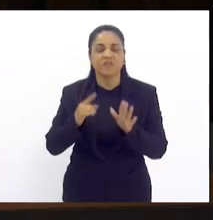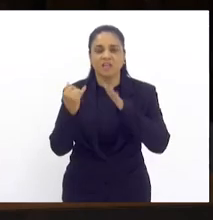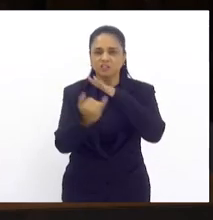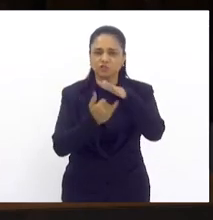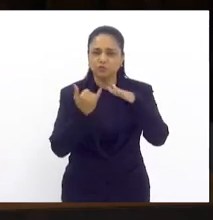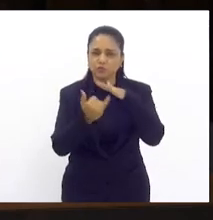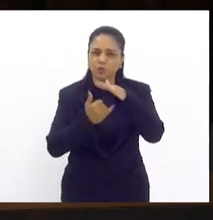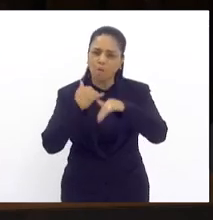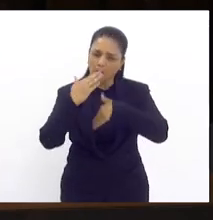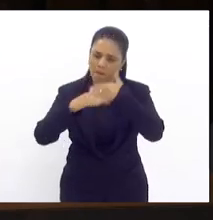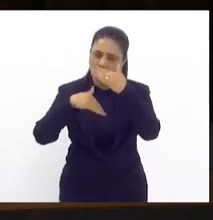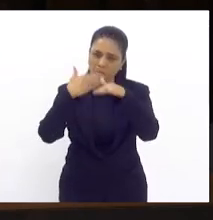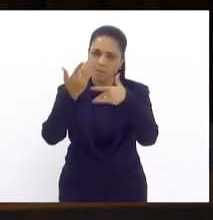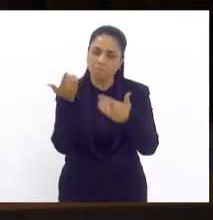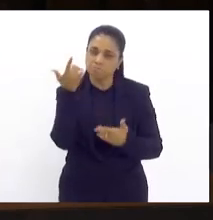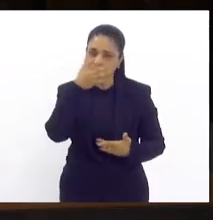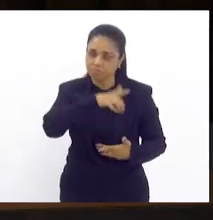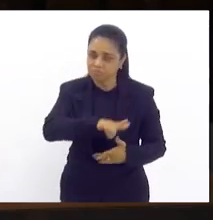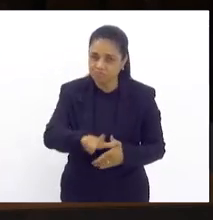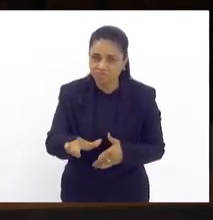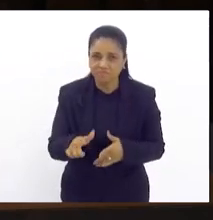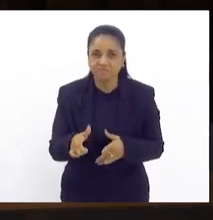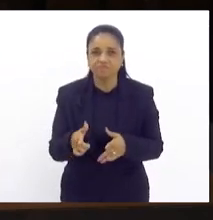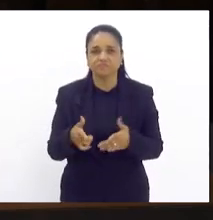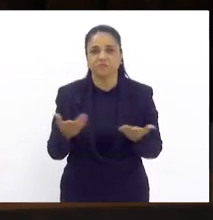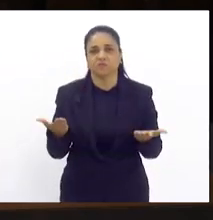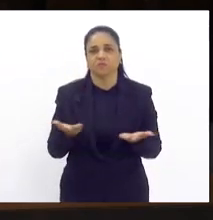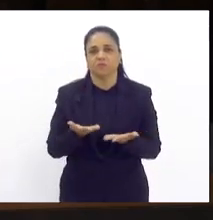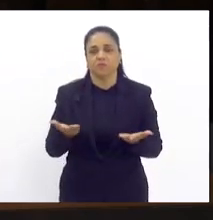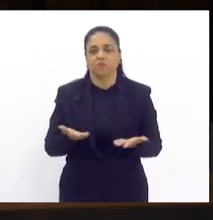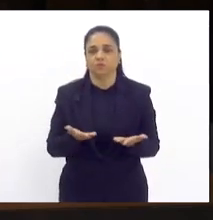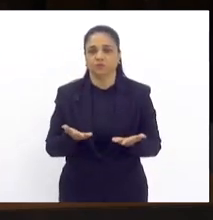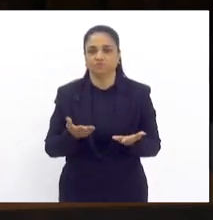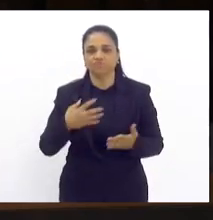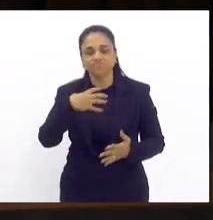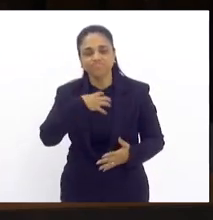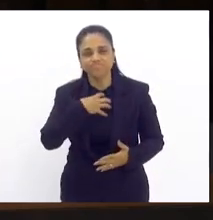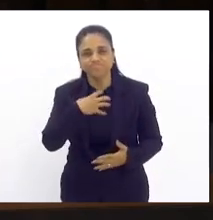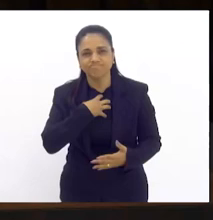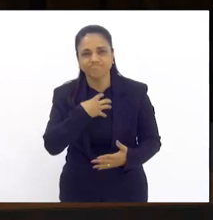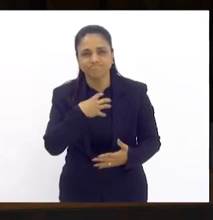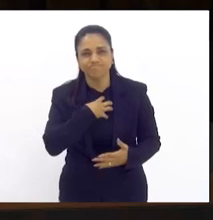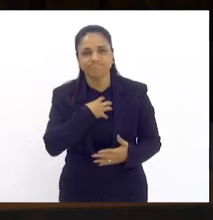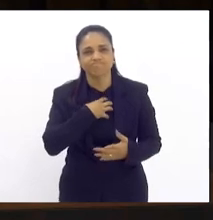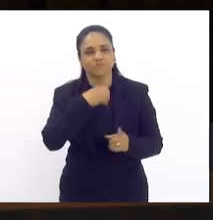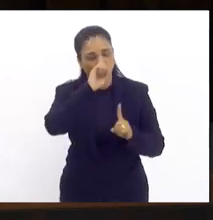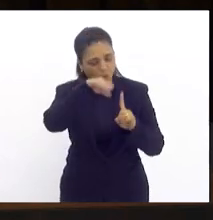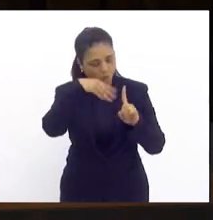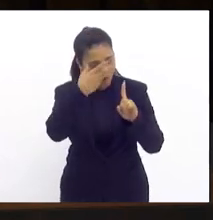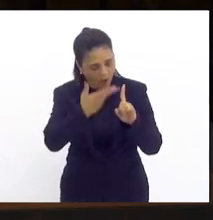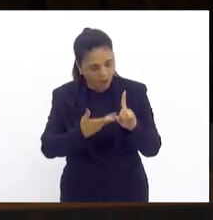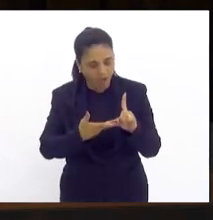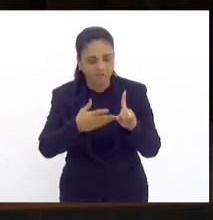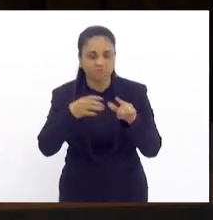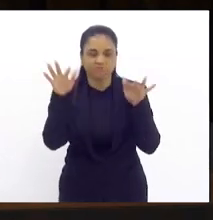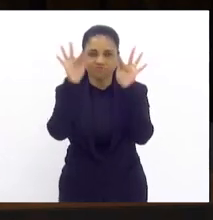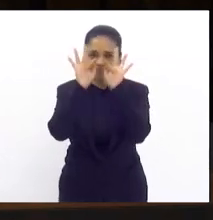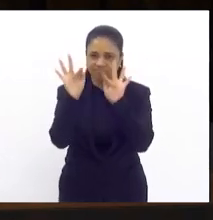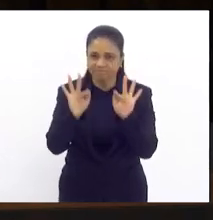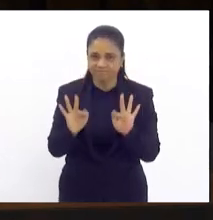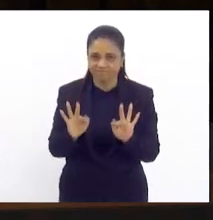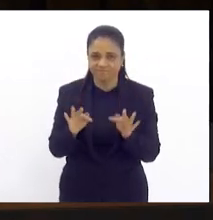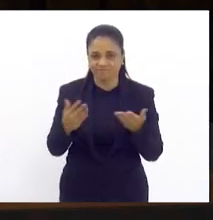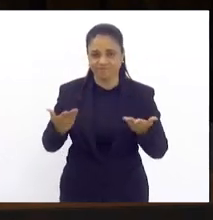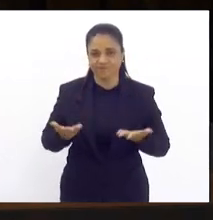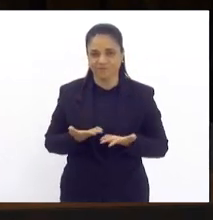sobreviveu e está aí até hoje. Então, eu me sinto muito honrado e feliz de poder estar